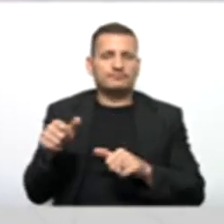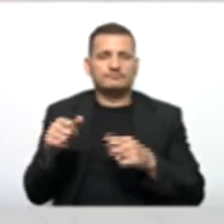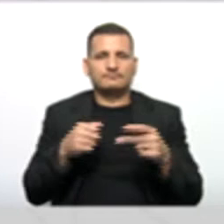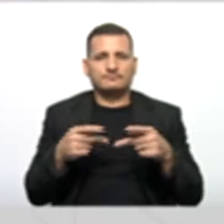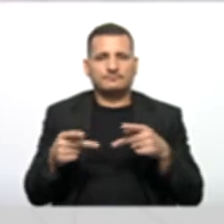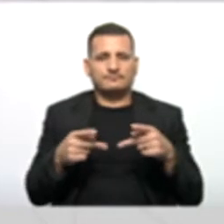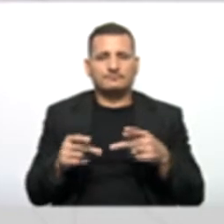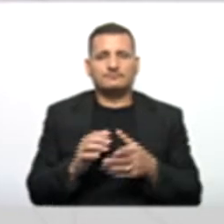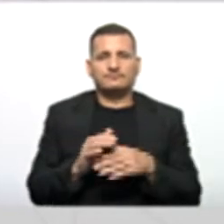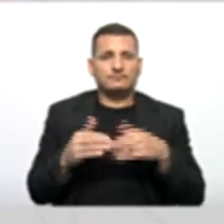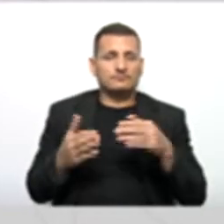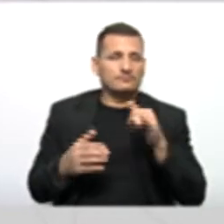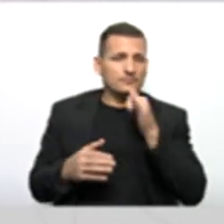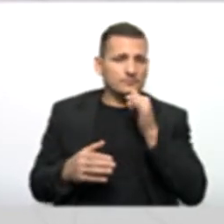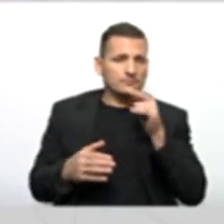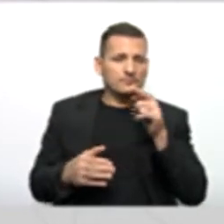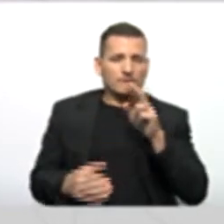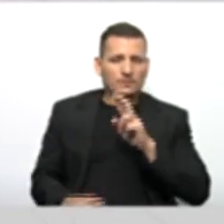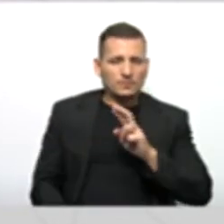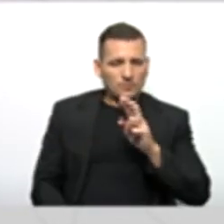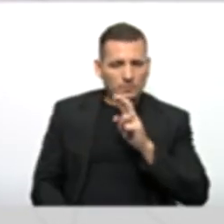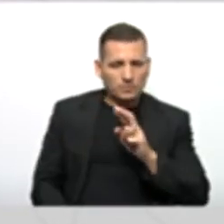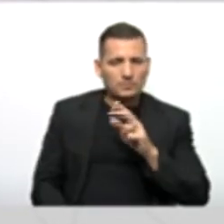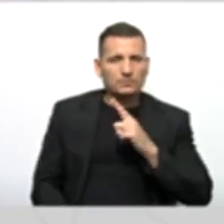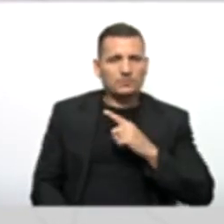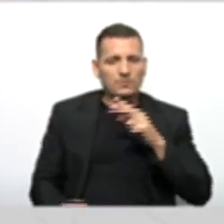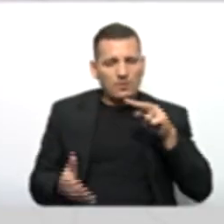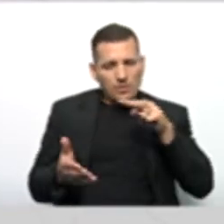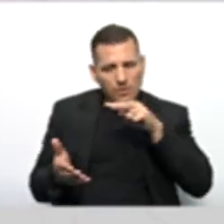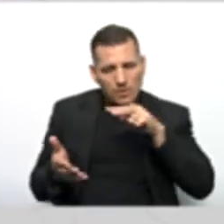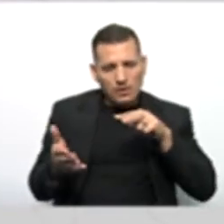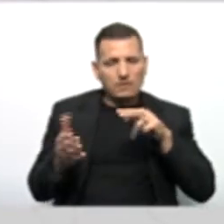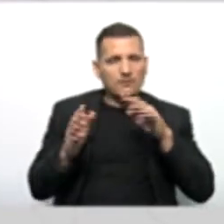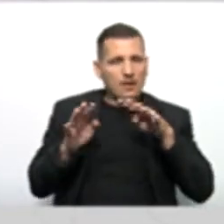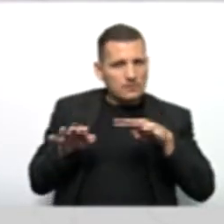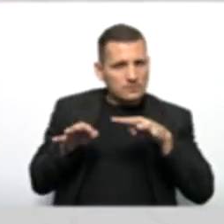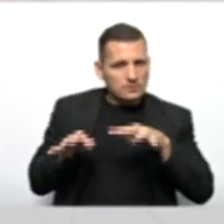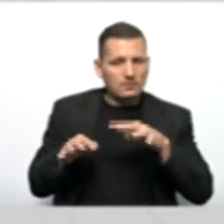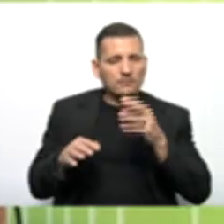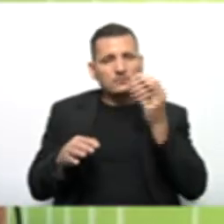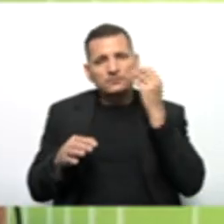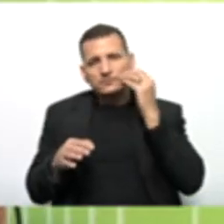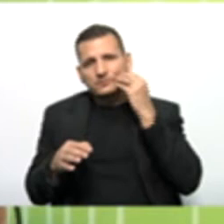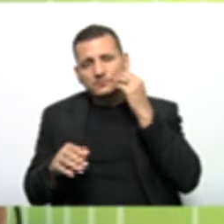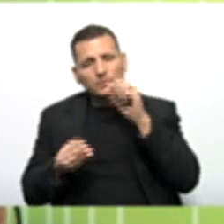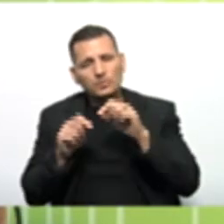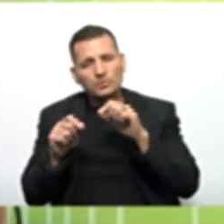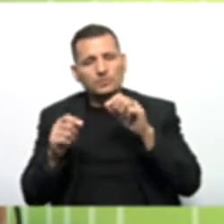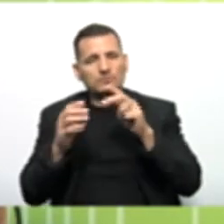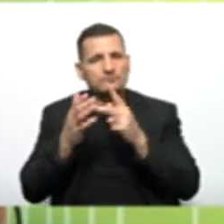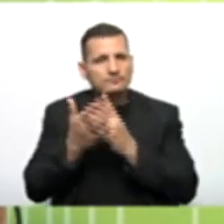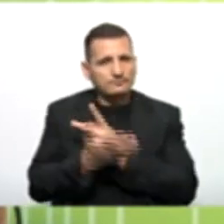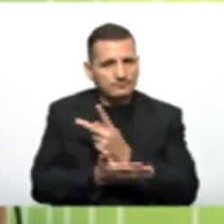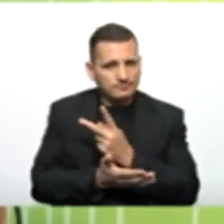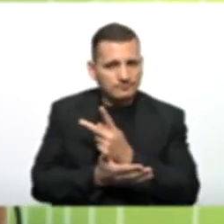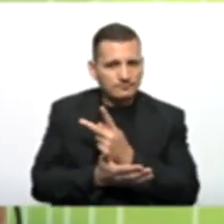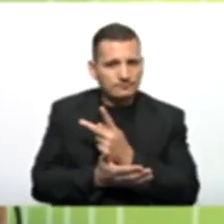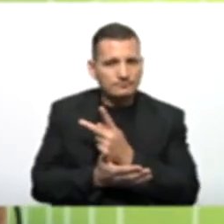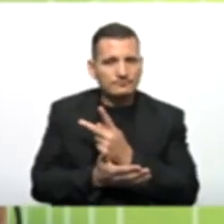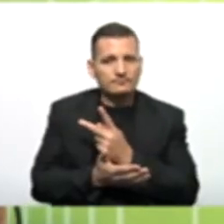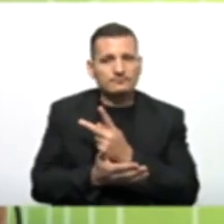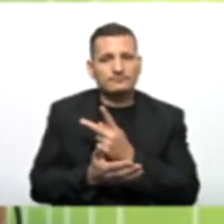enquanto você monitora, você está ali olhando, prestando atenção, verificando o que vai acontecer, e aí